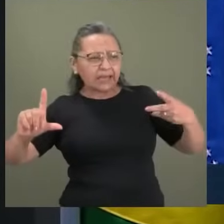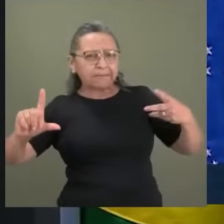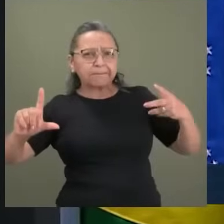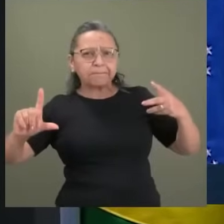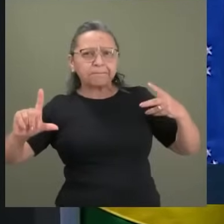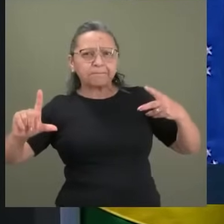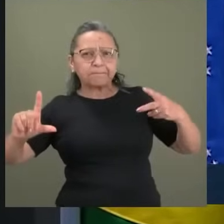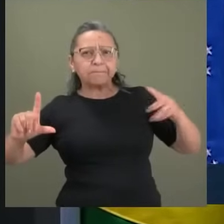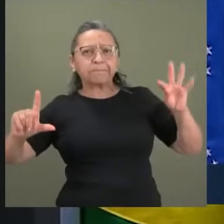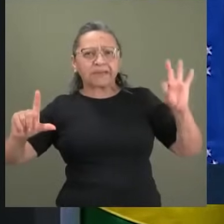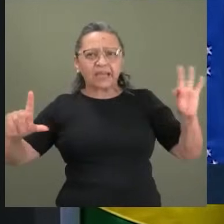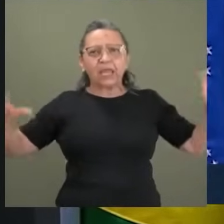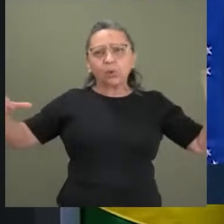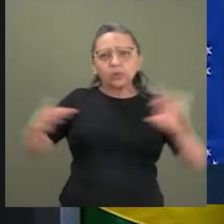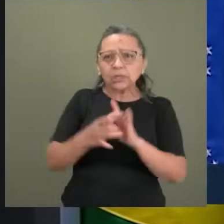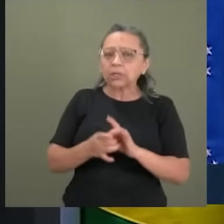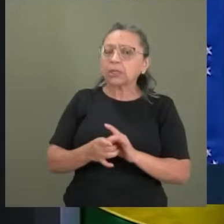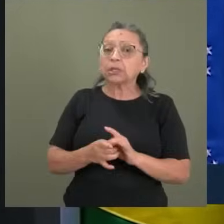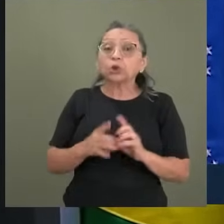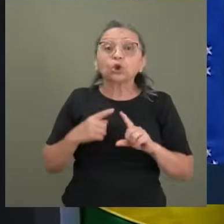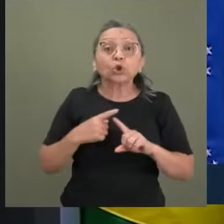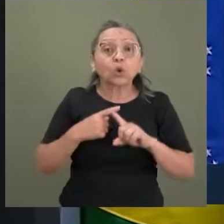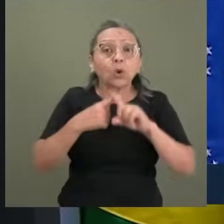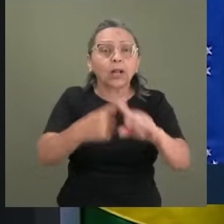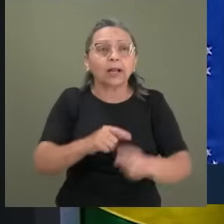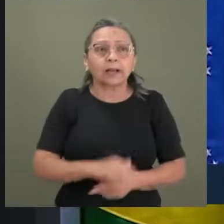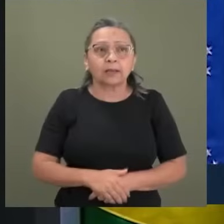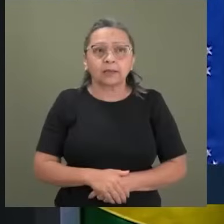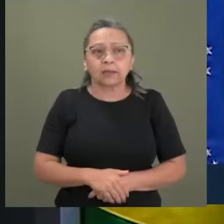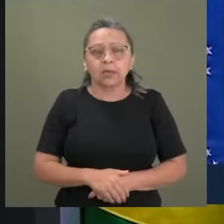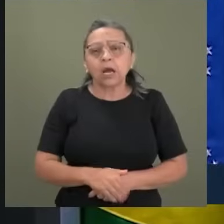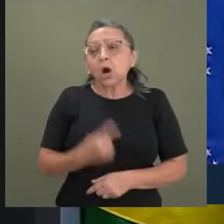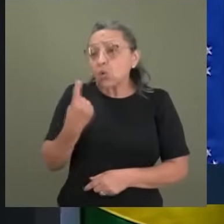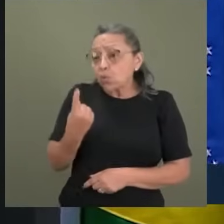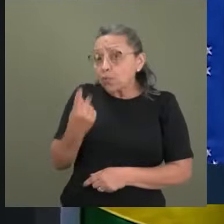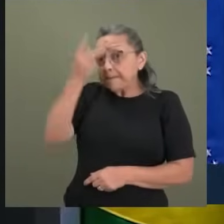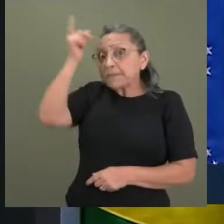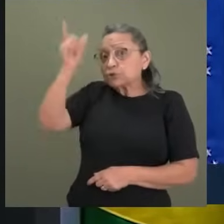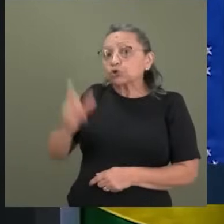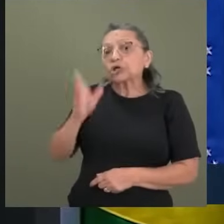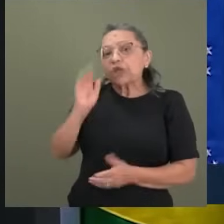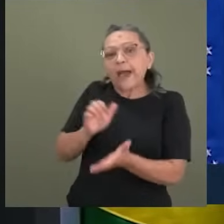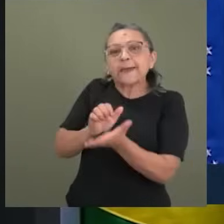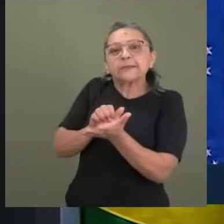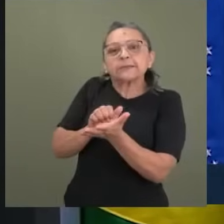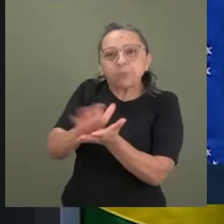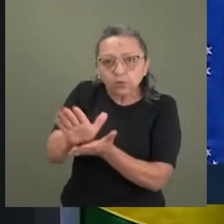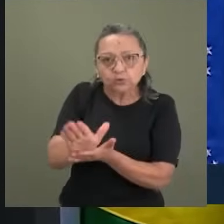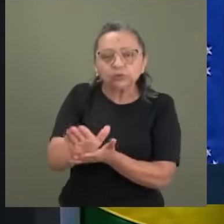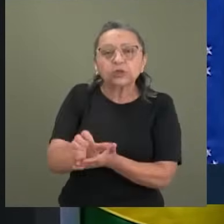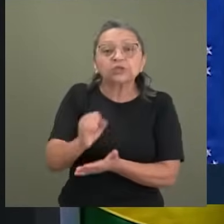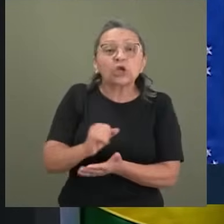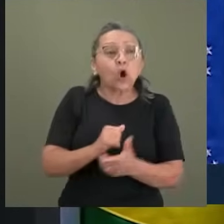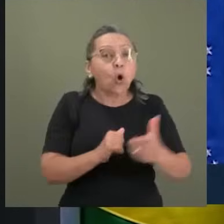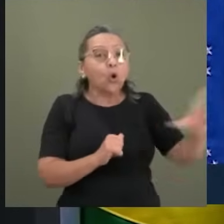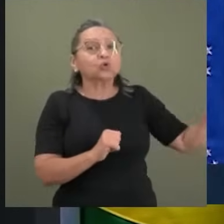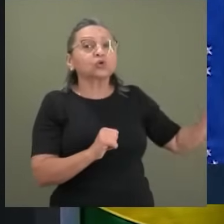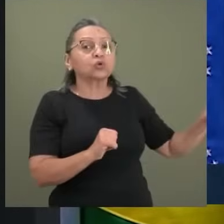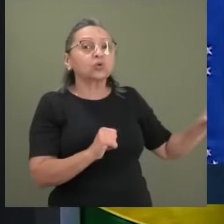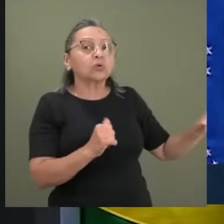disse um já foi expulso e se outros se meterem a assumir cargo de governo expulsos